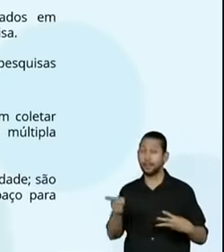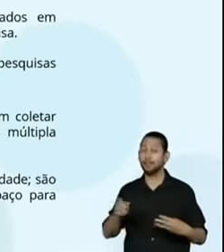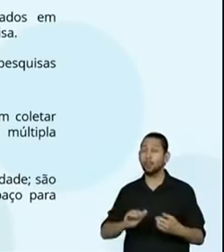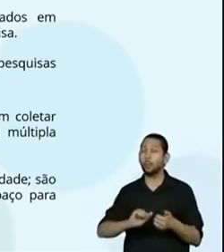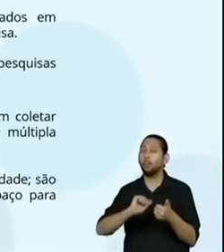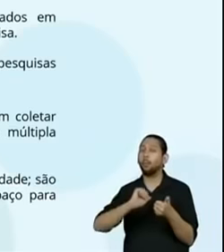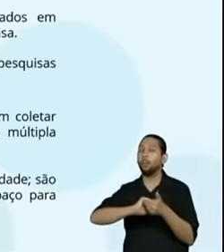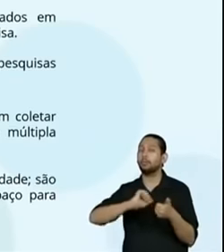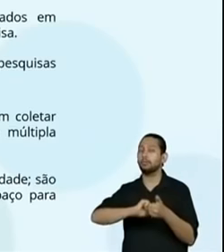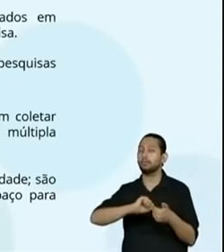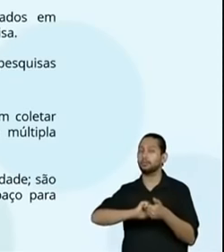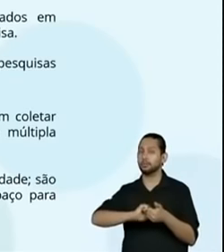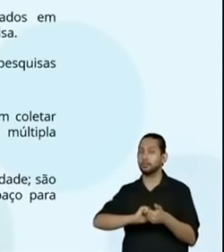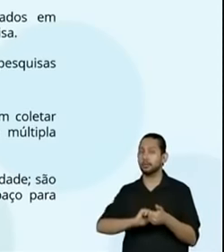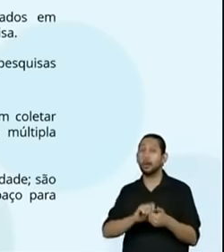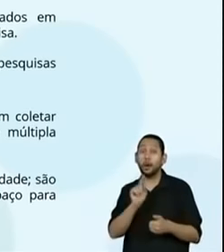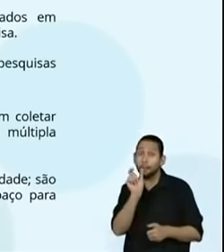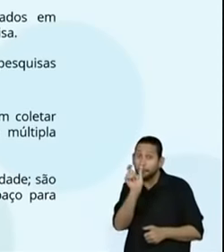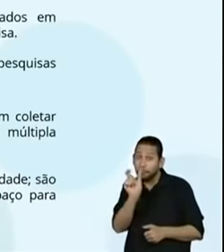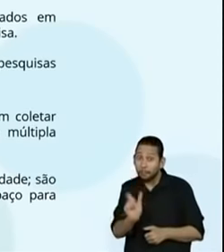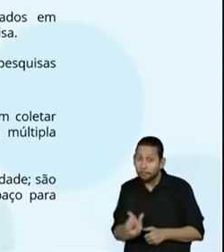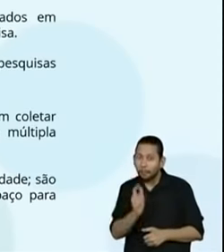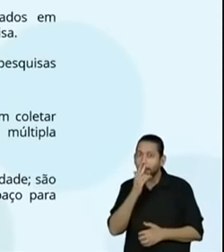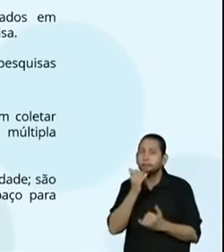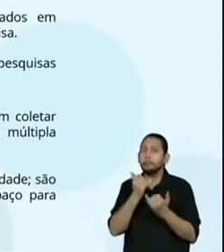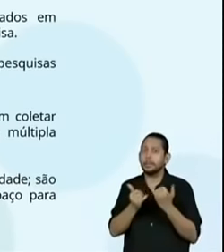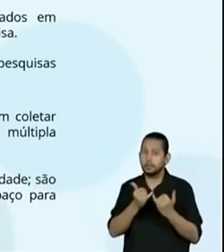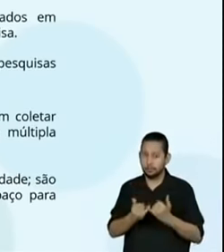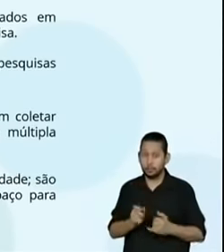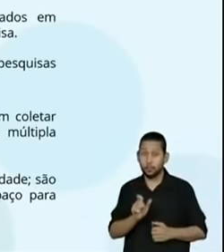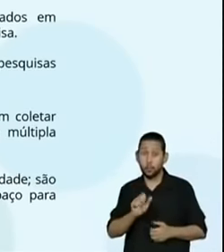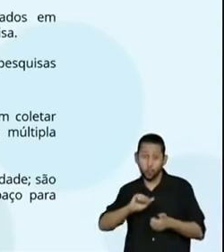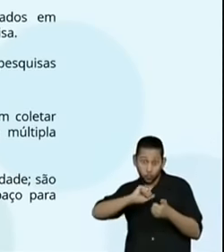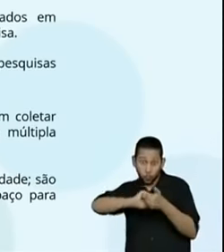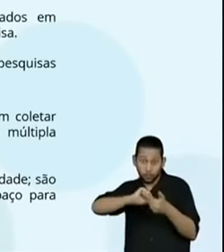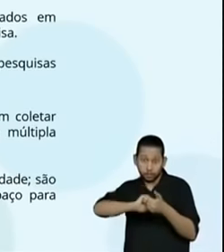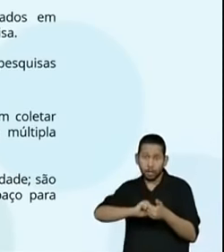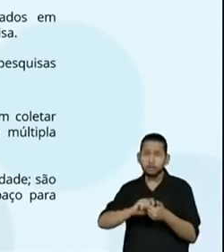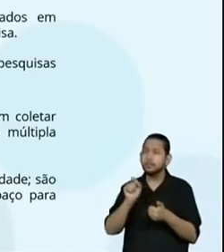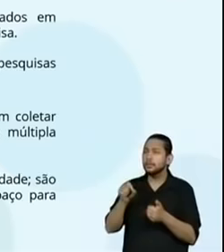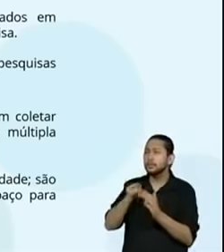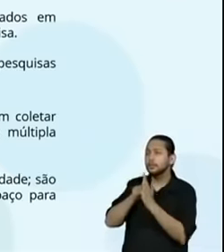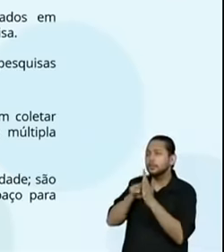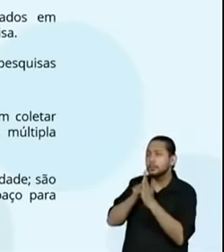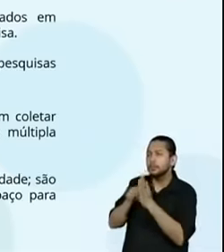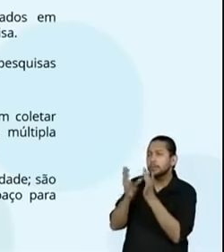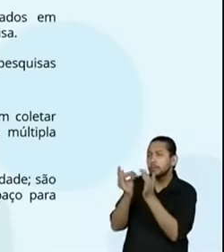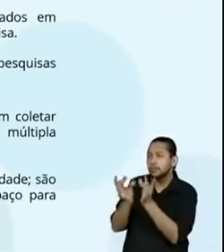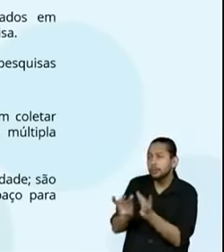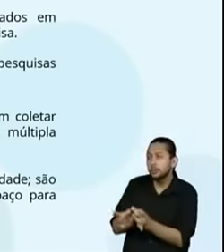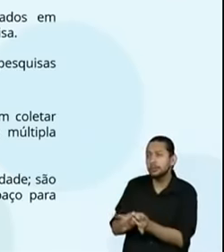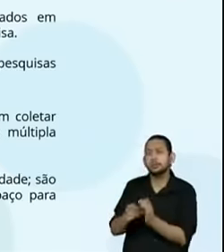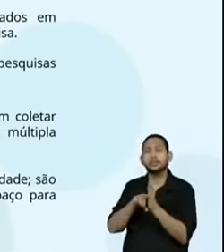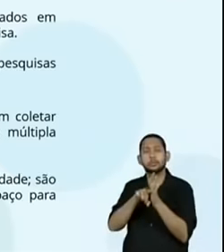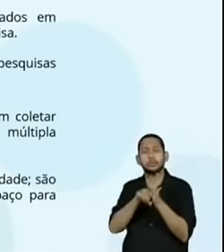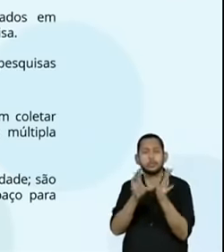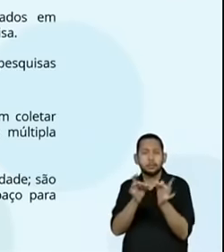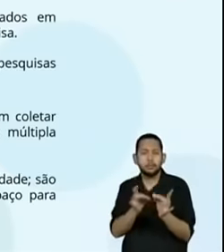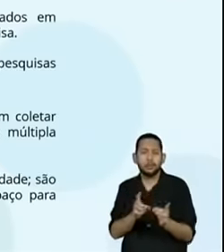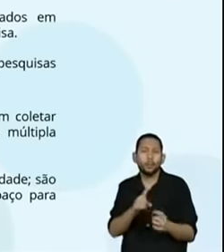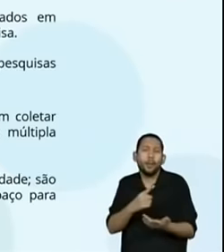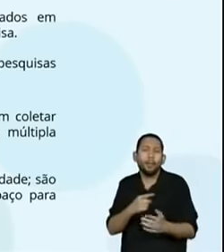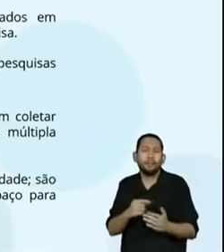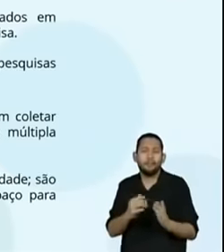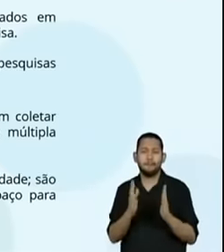qualitativa. O nome é bem parecido, né? Essa analisa informações de qualidade. São pesquisas que são menos rígidas, né?